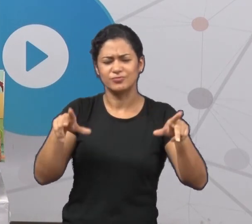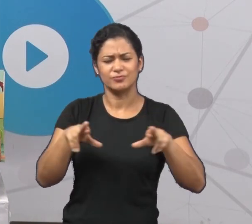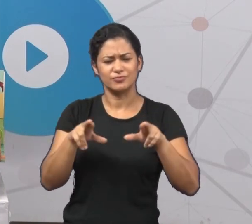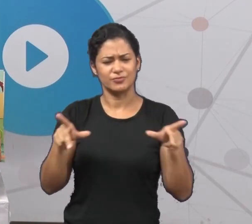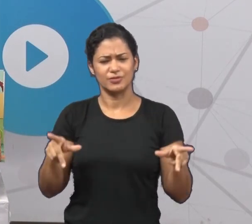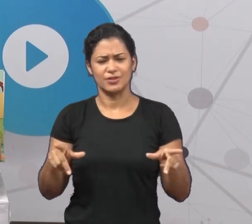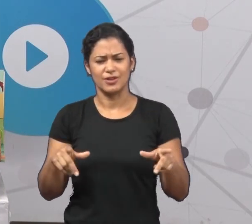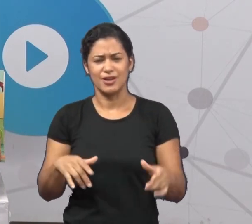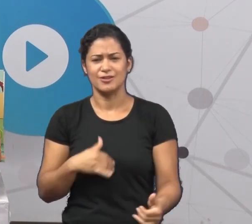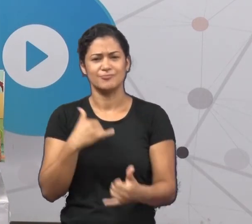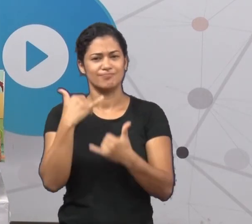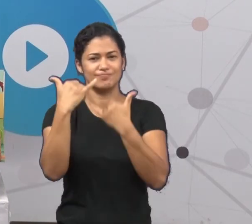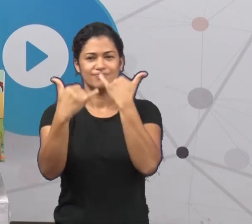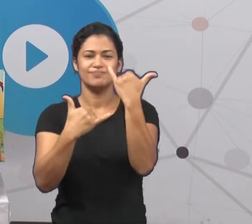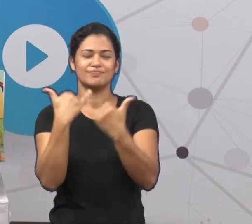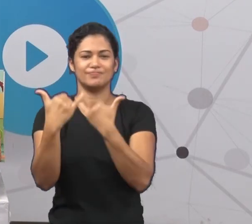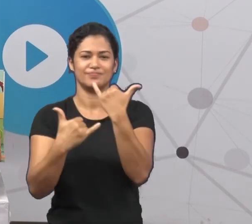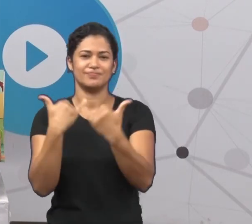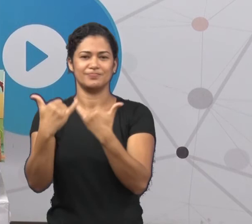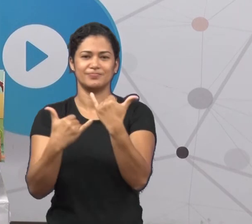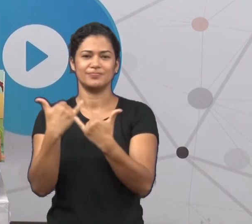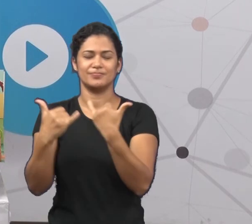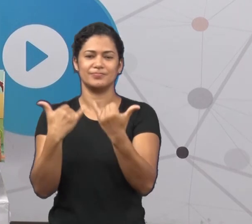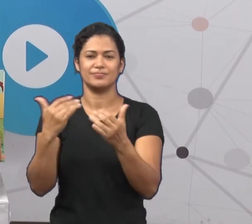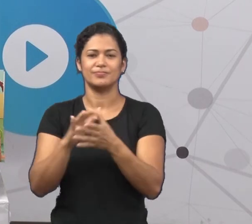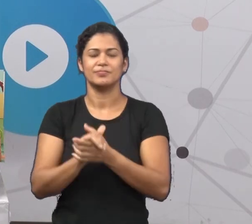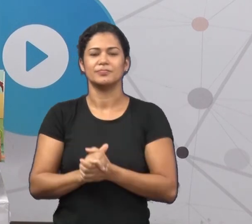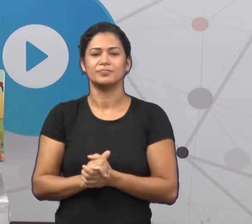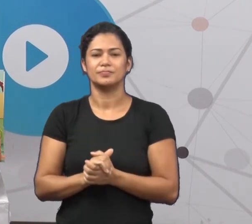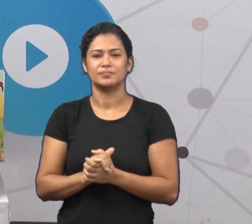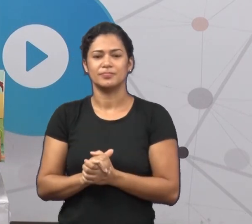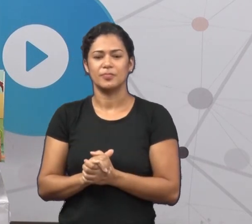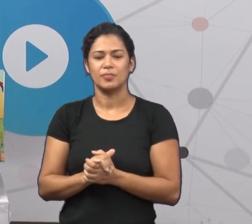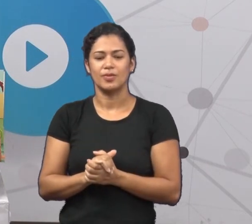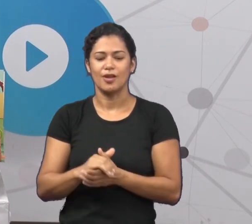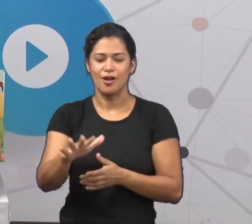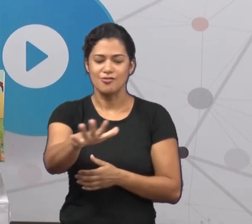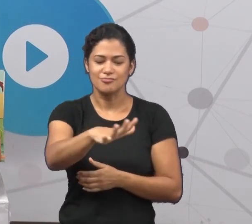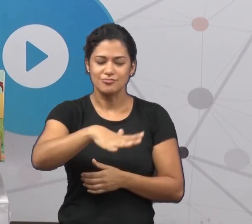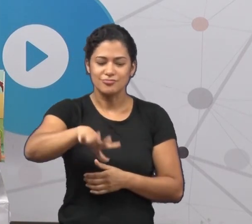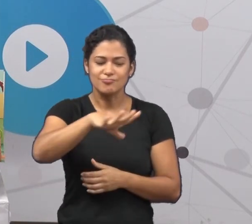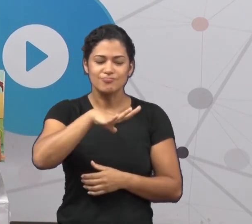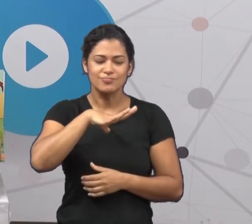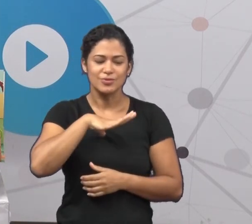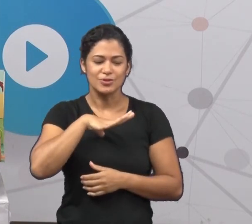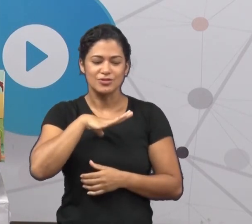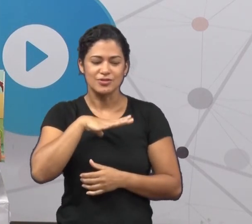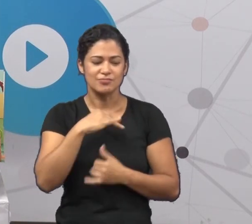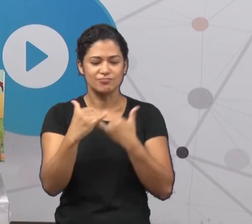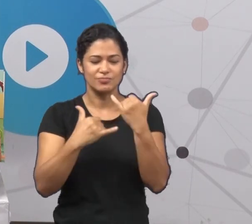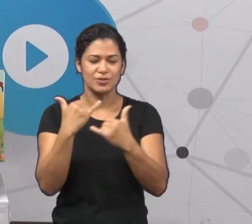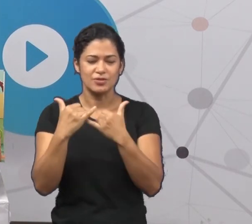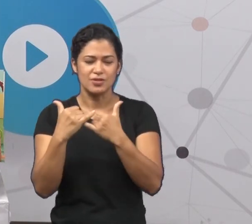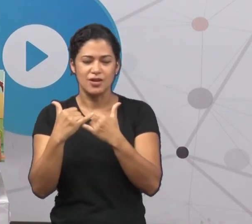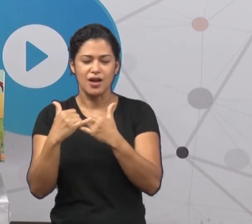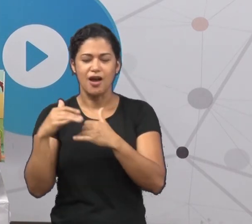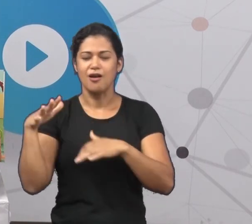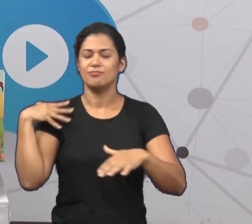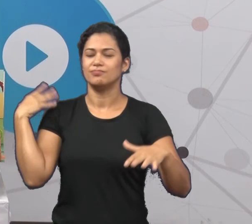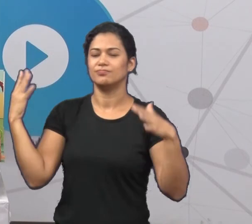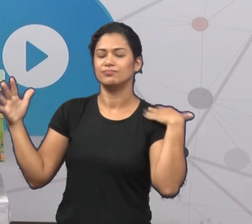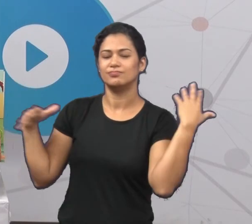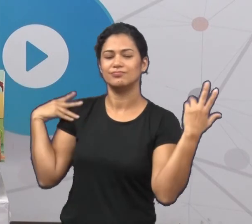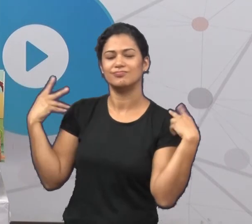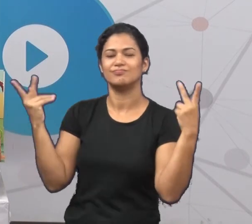Então, a diversão também é diferente. Na zona urbana, as pessoas se divertem passeando, por